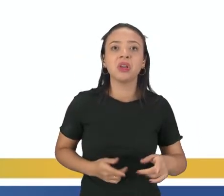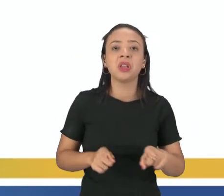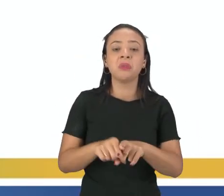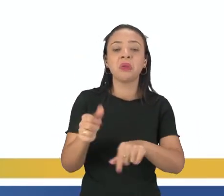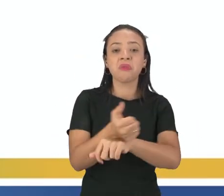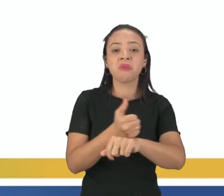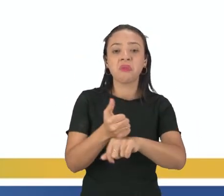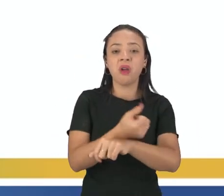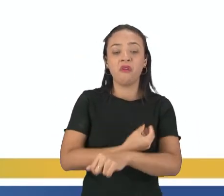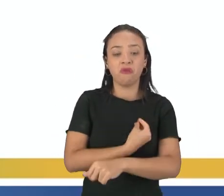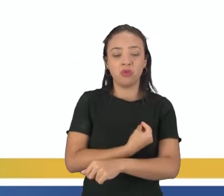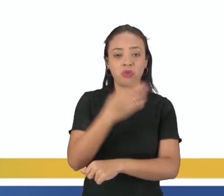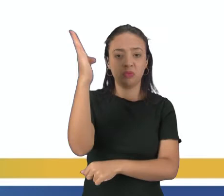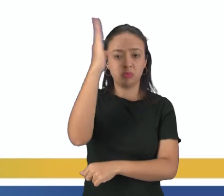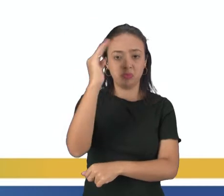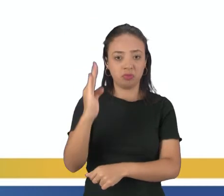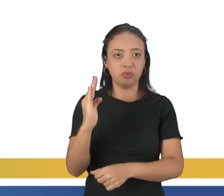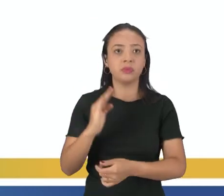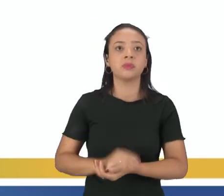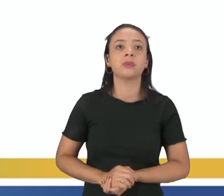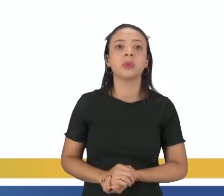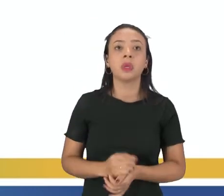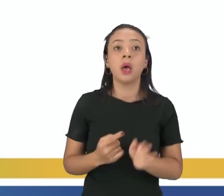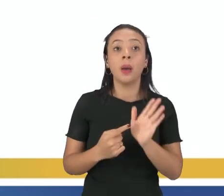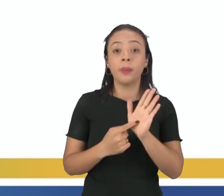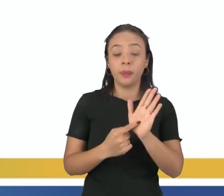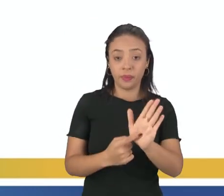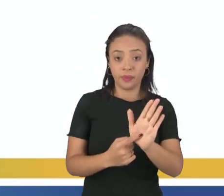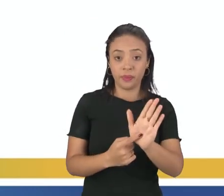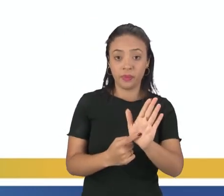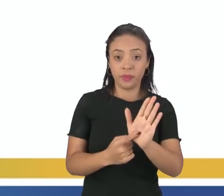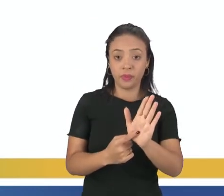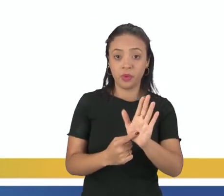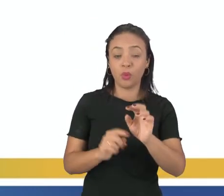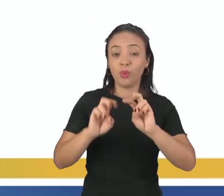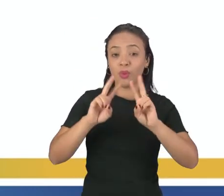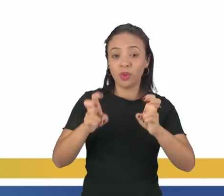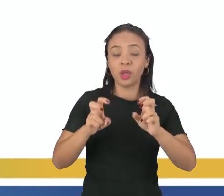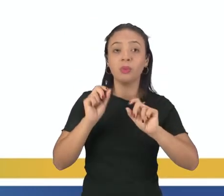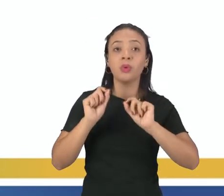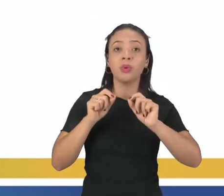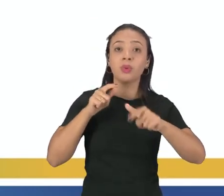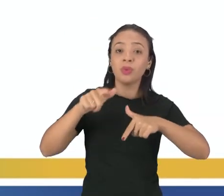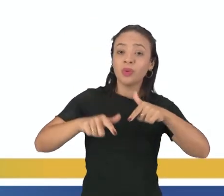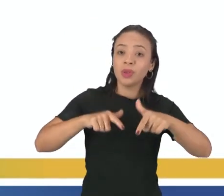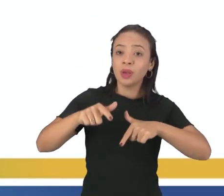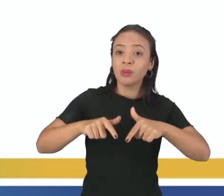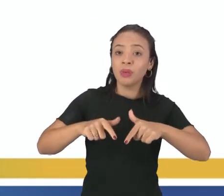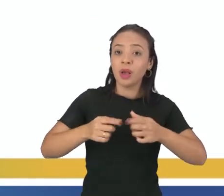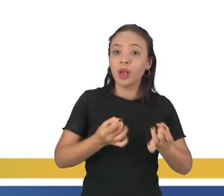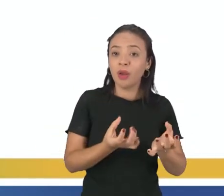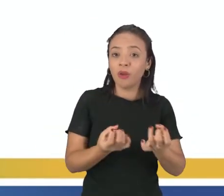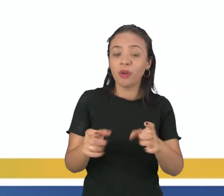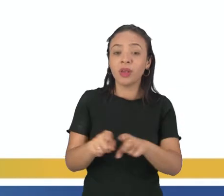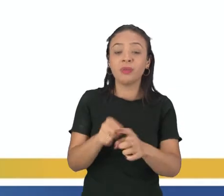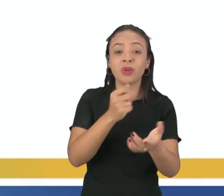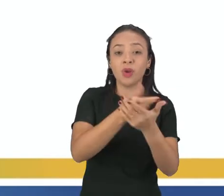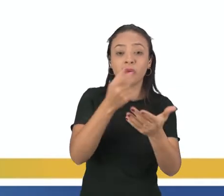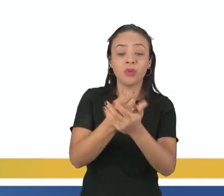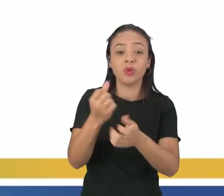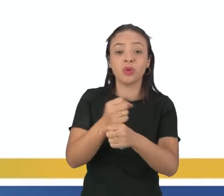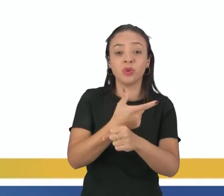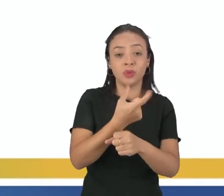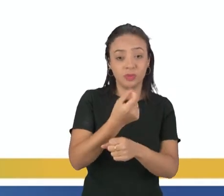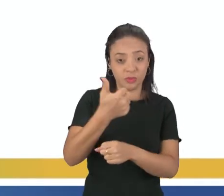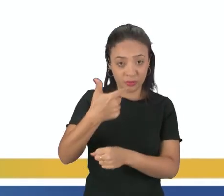qualidade de vida no Brasil. O gráfico apresenta os dados a respeito dos empregos no setor do comércio no ano de 2012. E